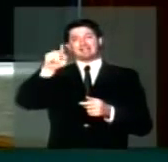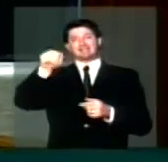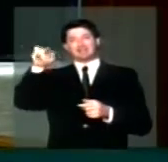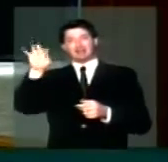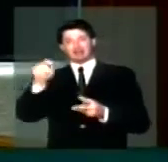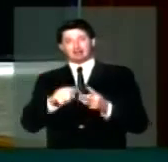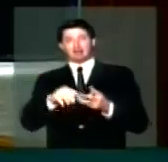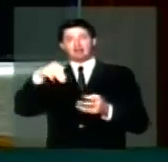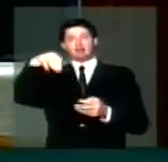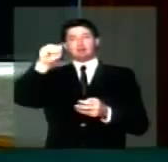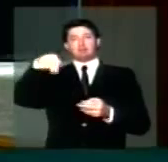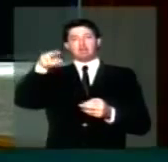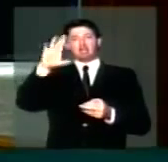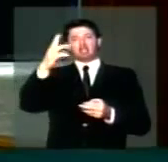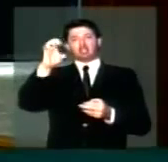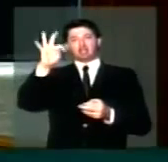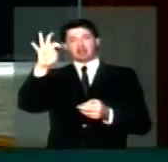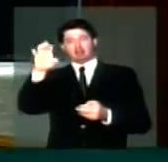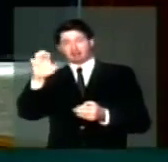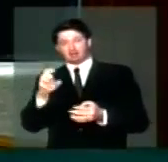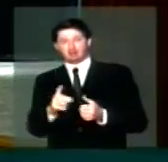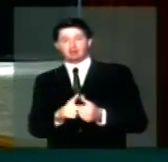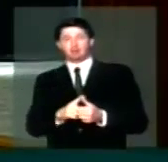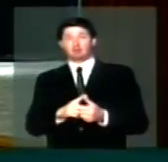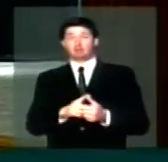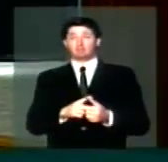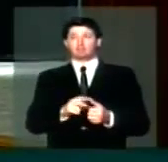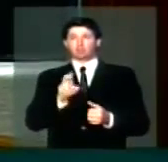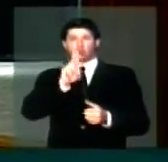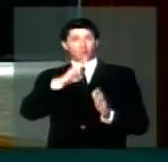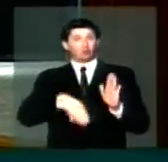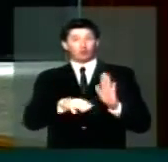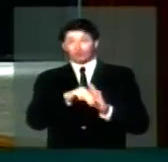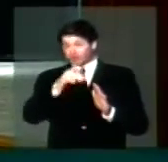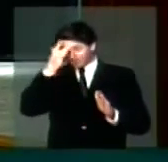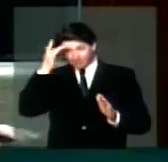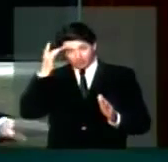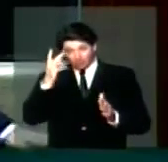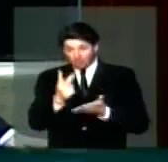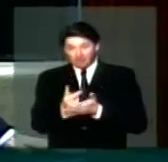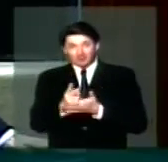do Grupo Manchete. Os nomes de todos eles.